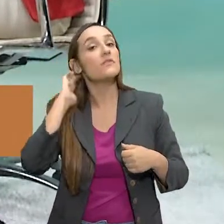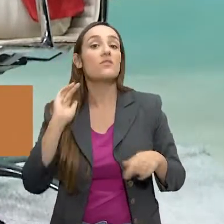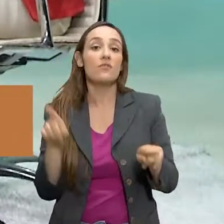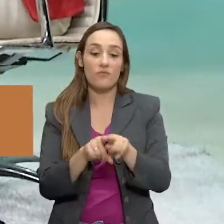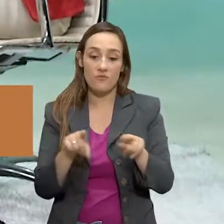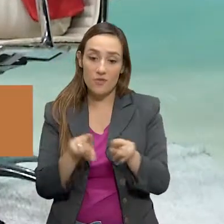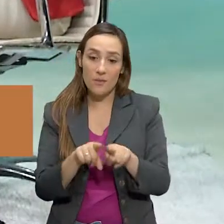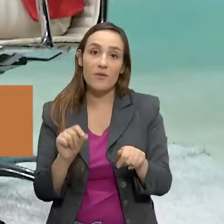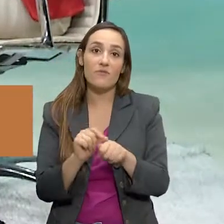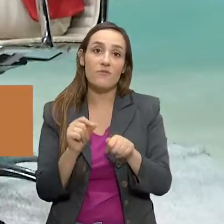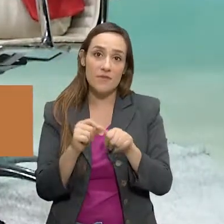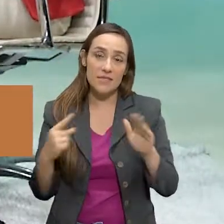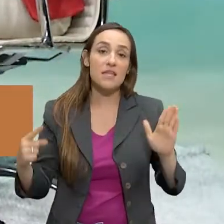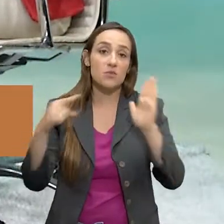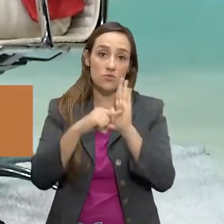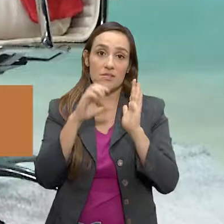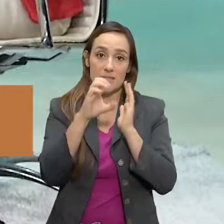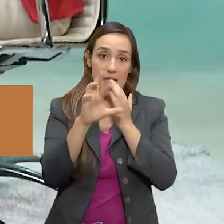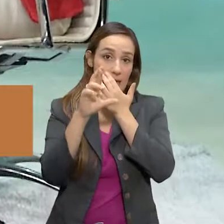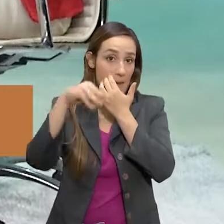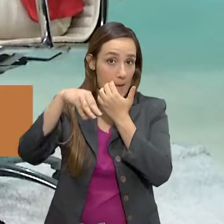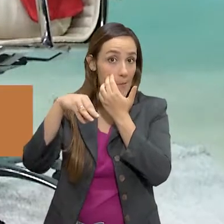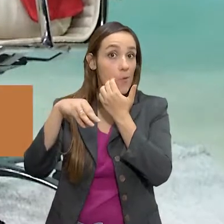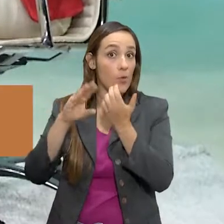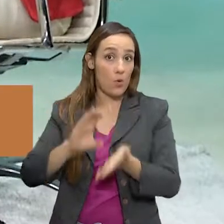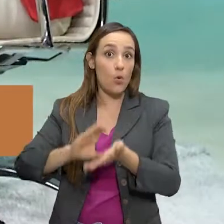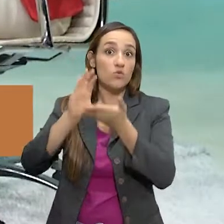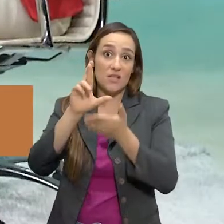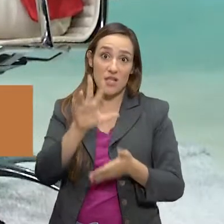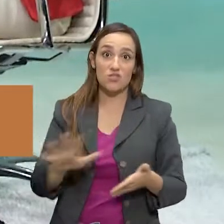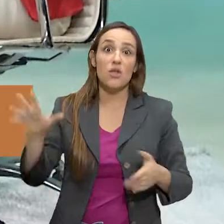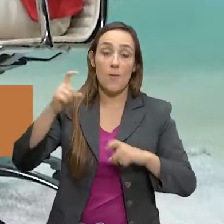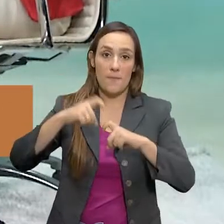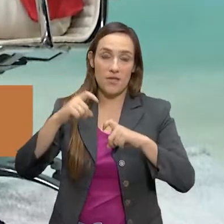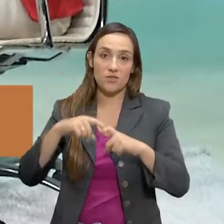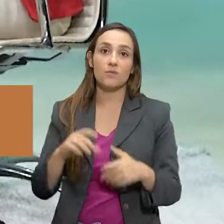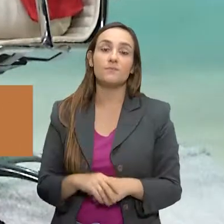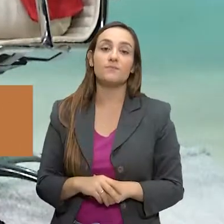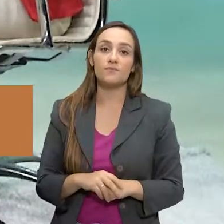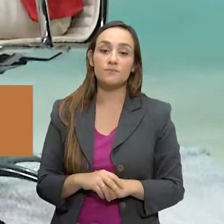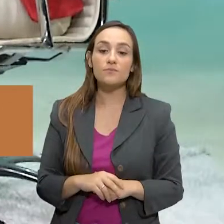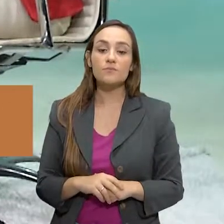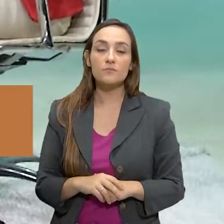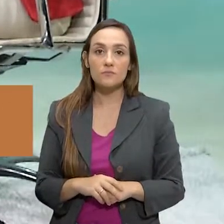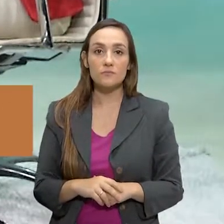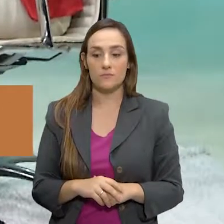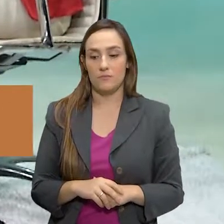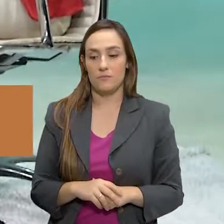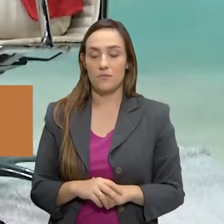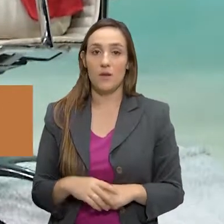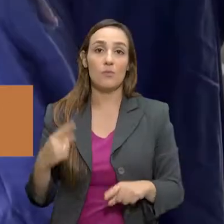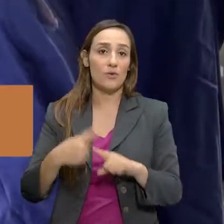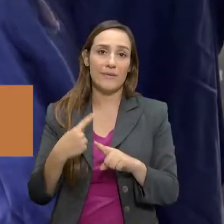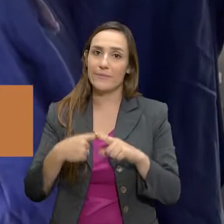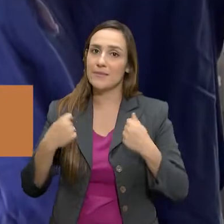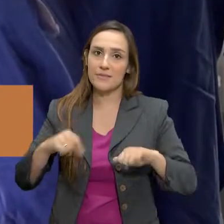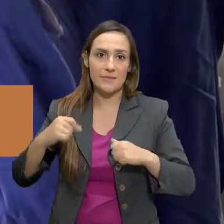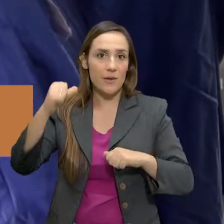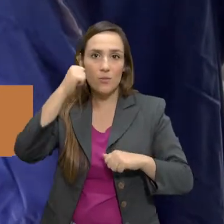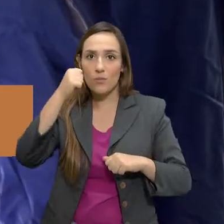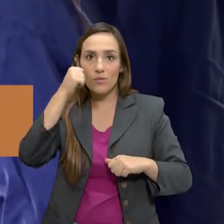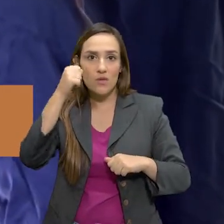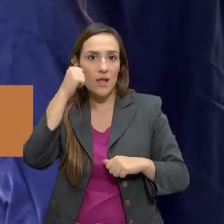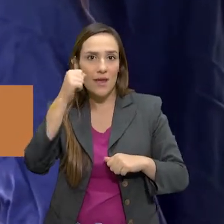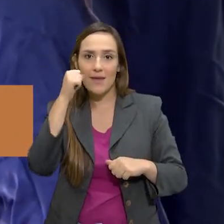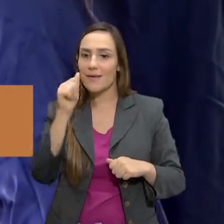foi, fazendo as denúncias para o CRM, e foi bem interessante, porque a violência obstétrica é sempre assim, a gente precisa